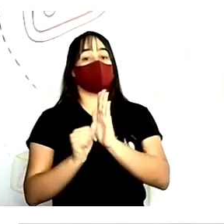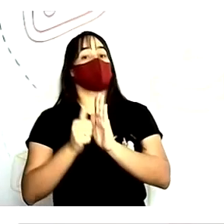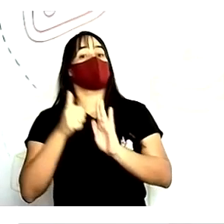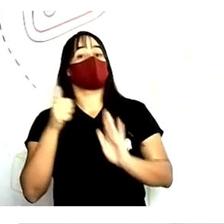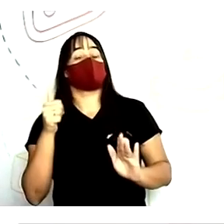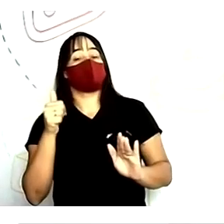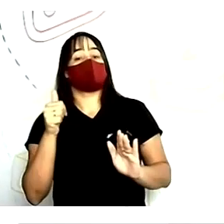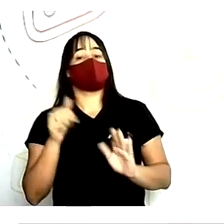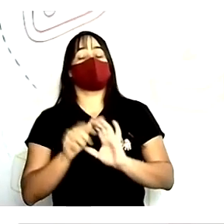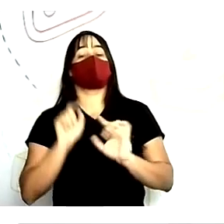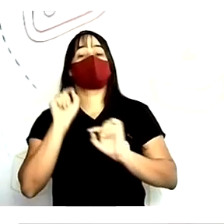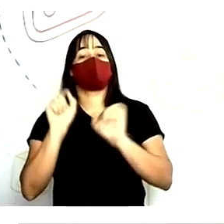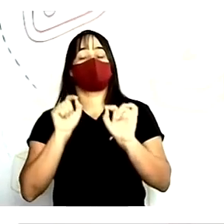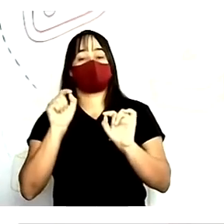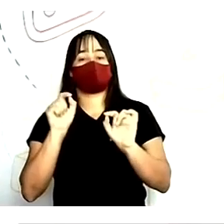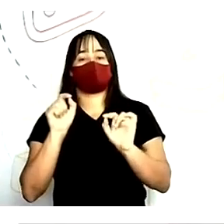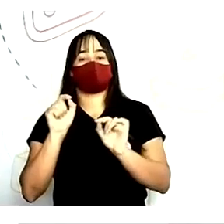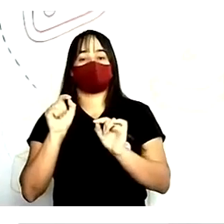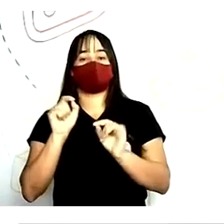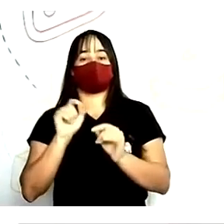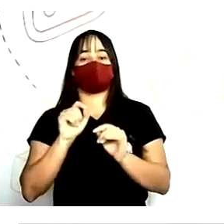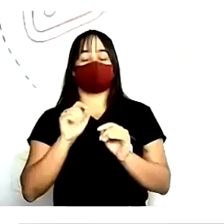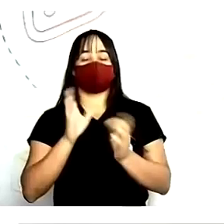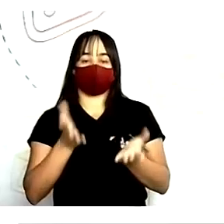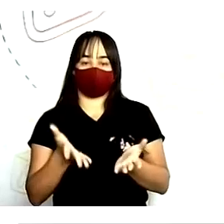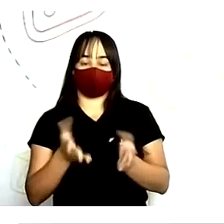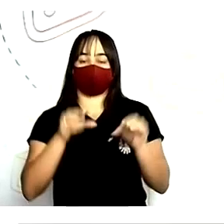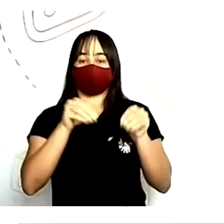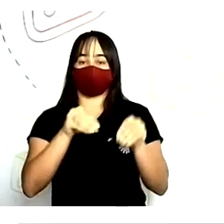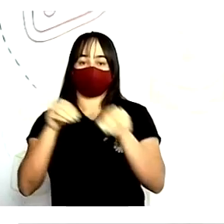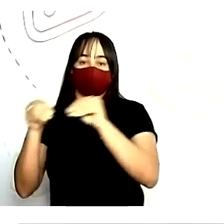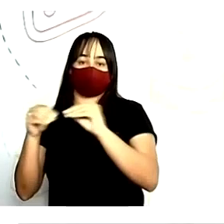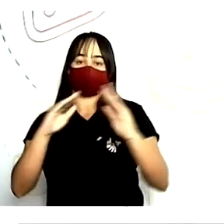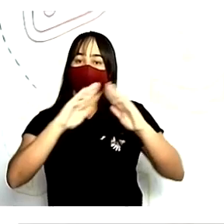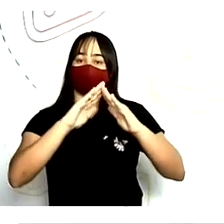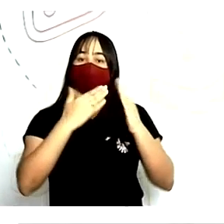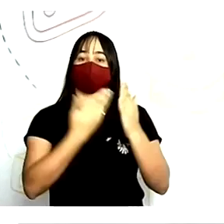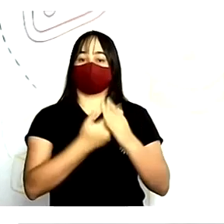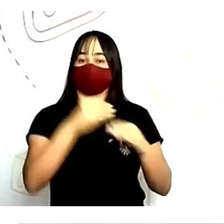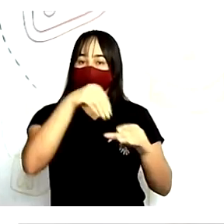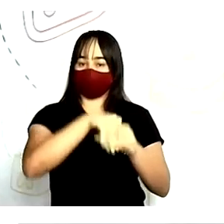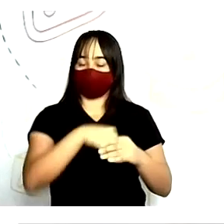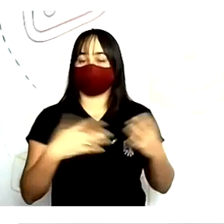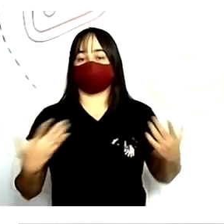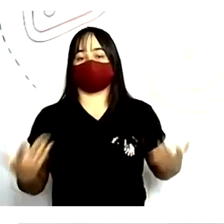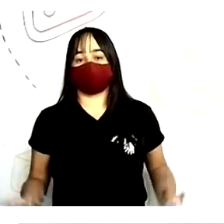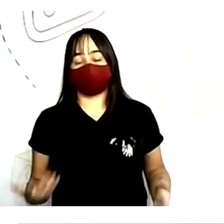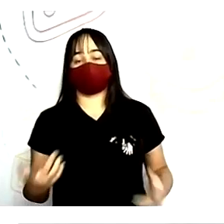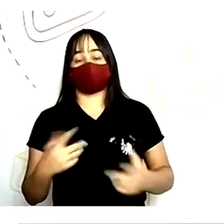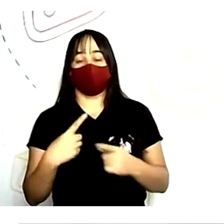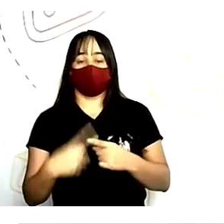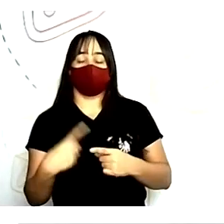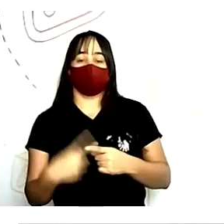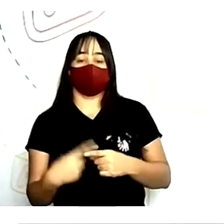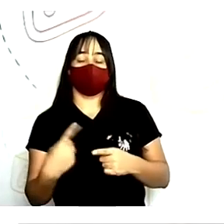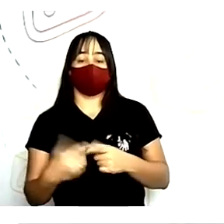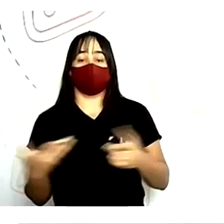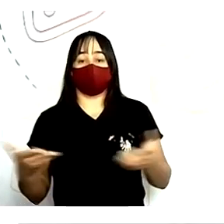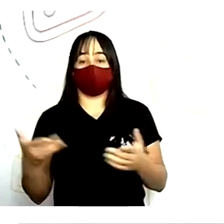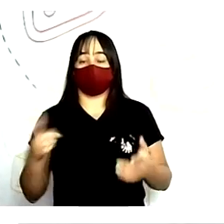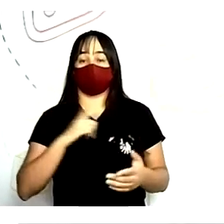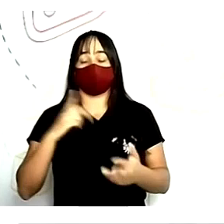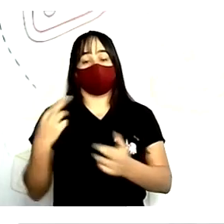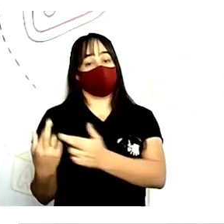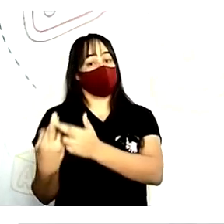a evasão escolar, ou seja, é a saída da escola desse adolescente, dessa jovem. Por ter agora um compromisso maior,